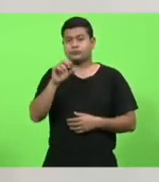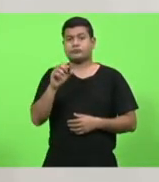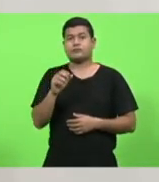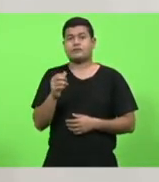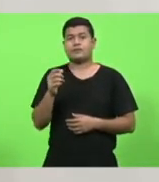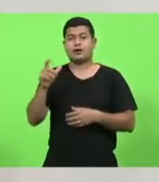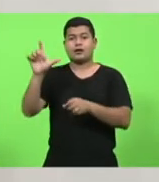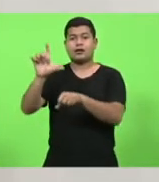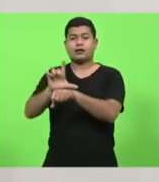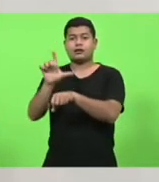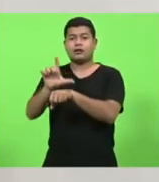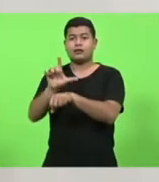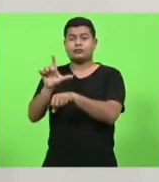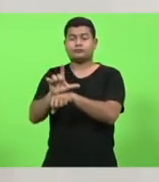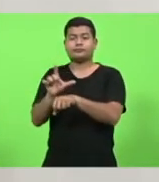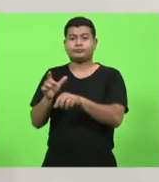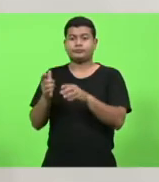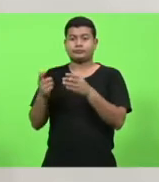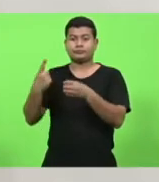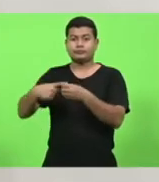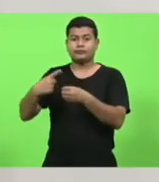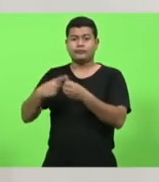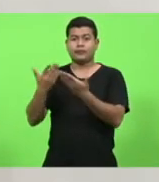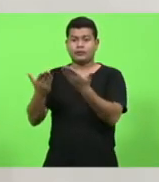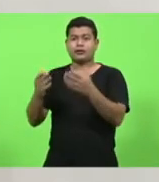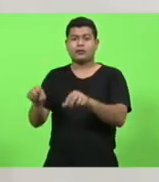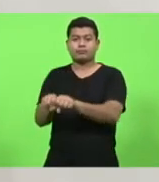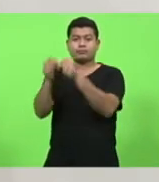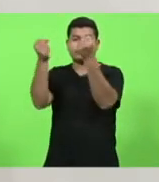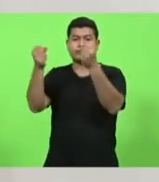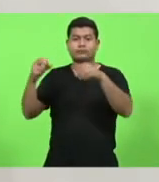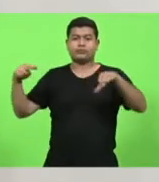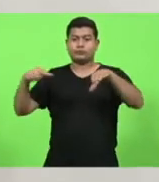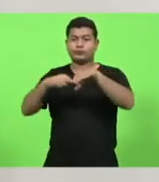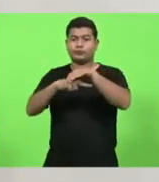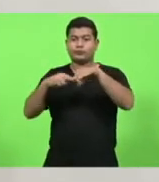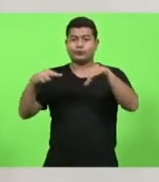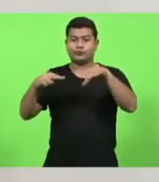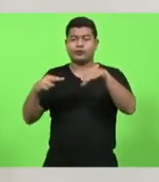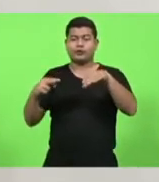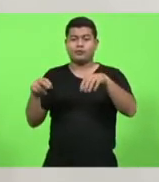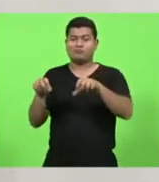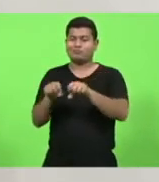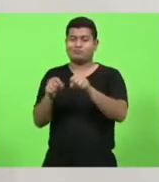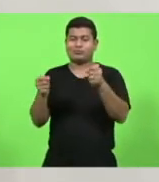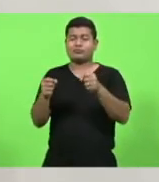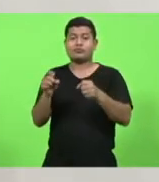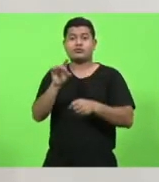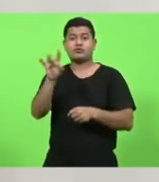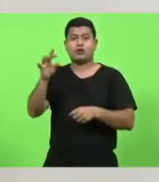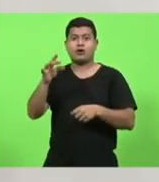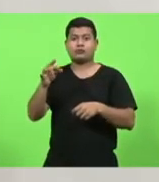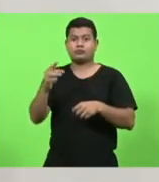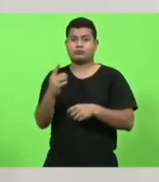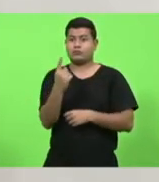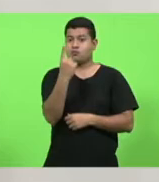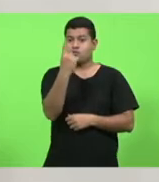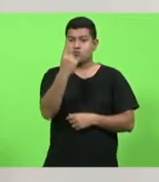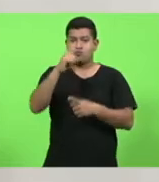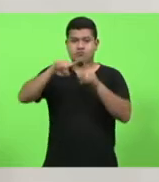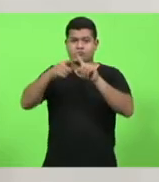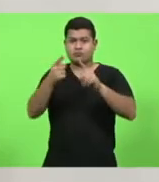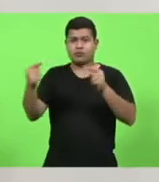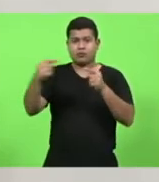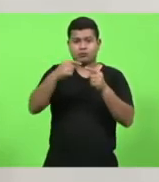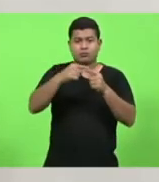em Lages. Estragou uma máquina de tomografia. Só a agulha, só um equipamento, deputado